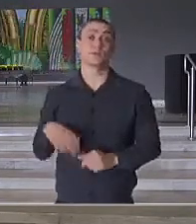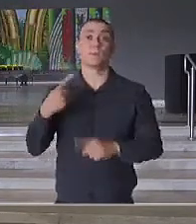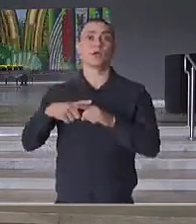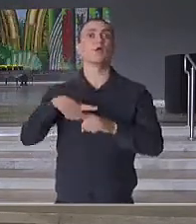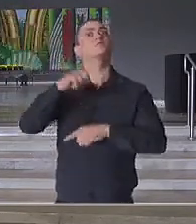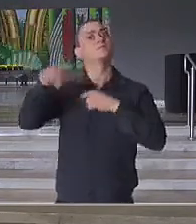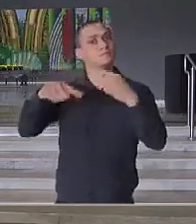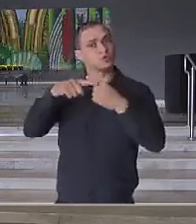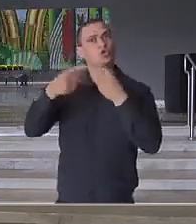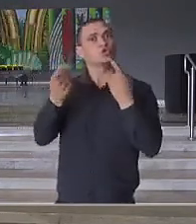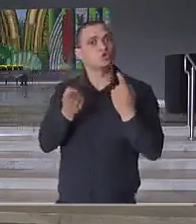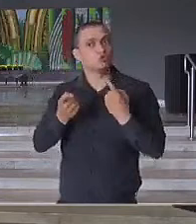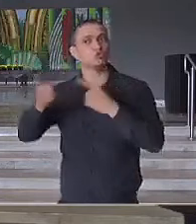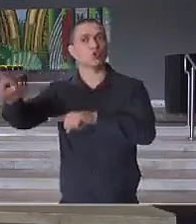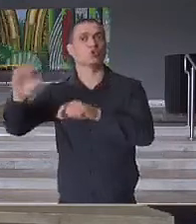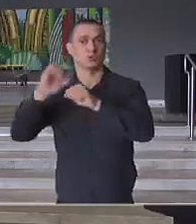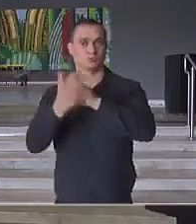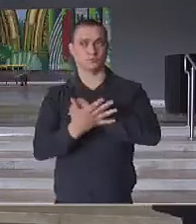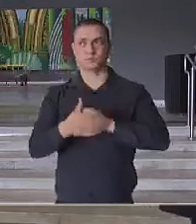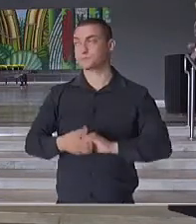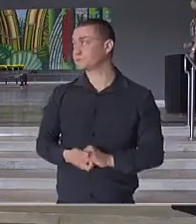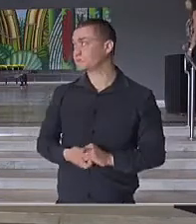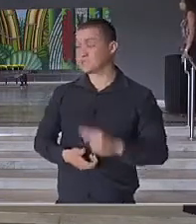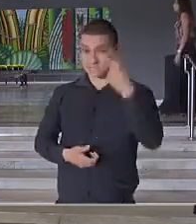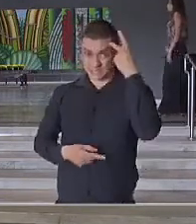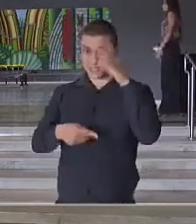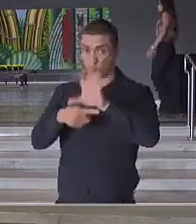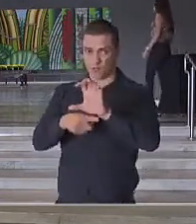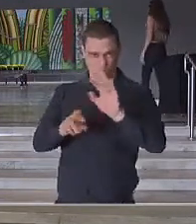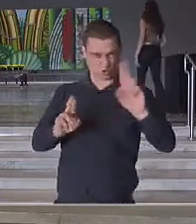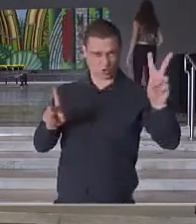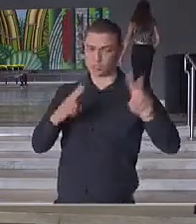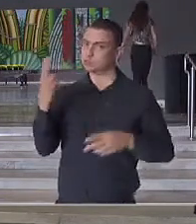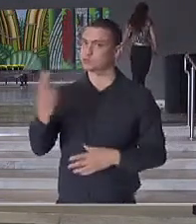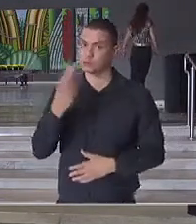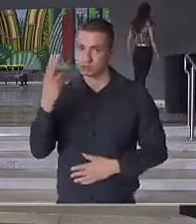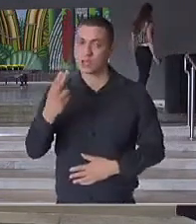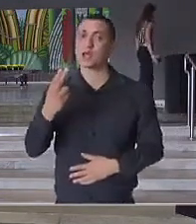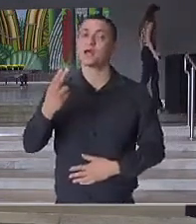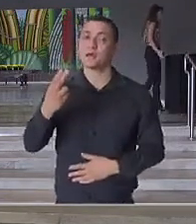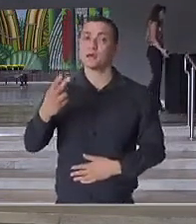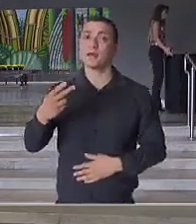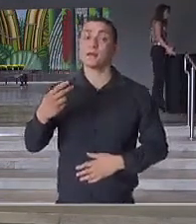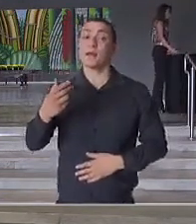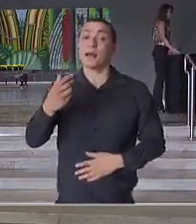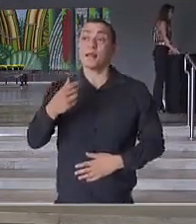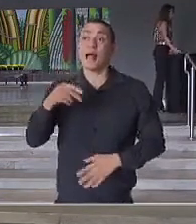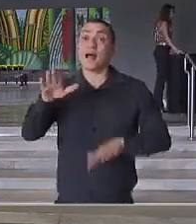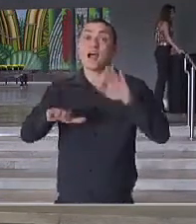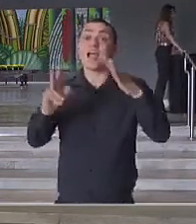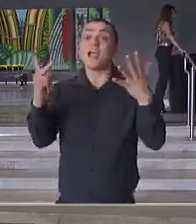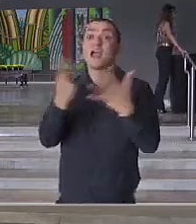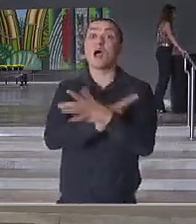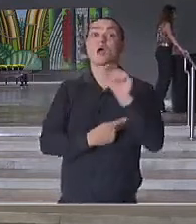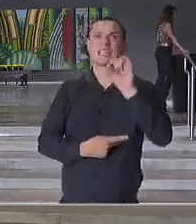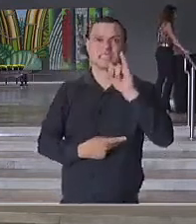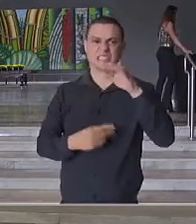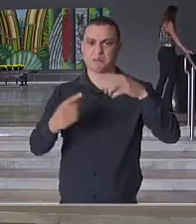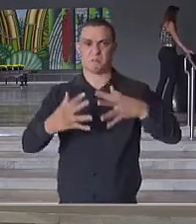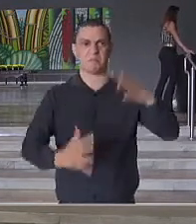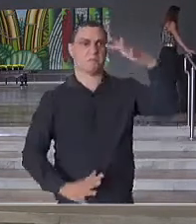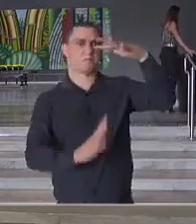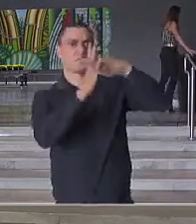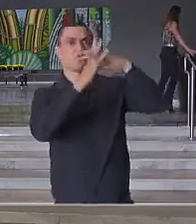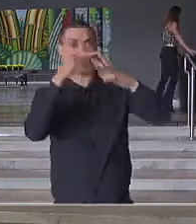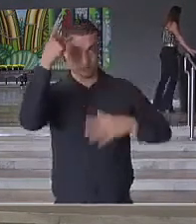de enfrentamento à pandemia. E São Paulo não pode ser diferente. Eu acho que existiria equívoco se nós tivéssemos tido um colapso de saúde